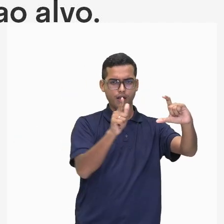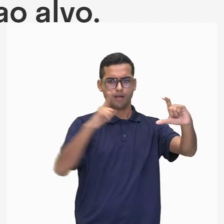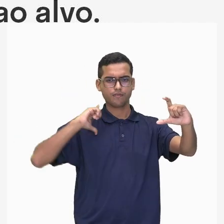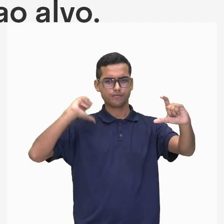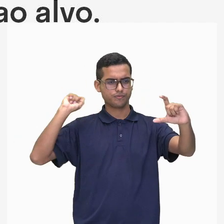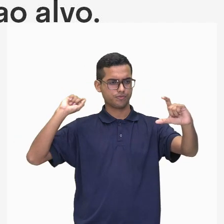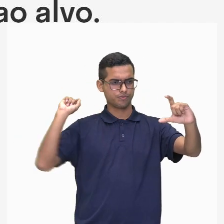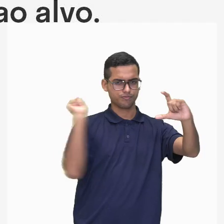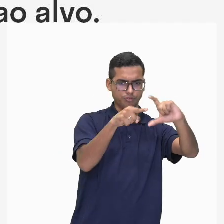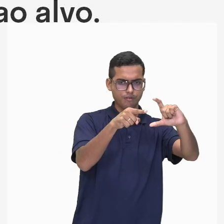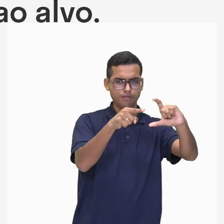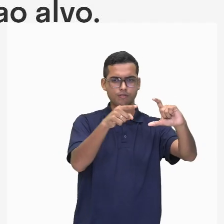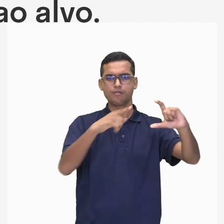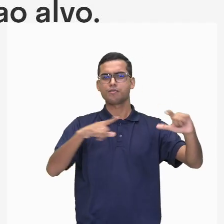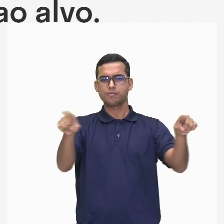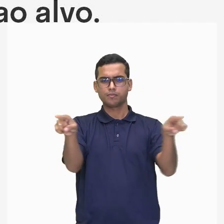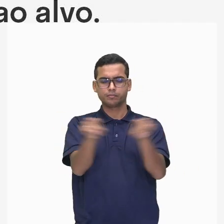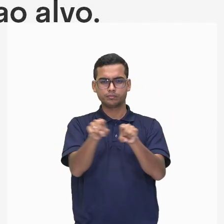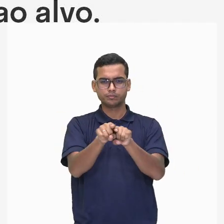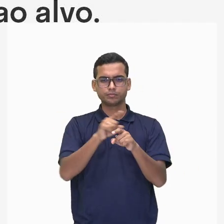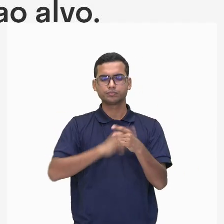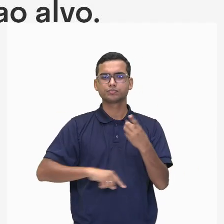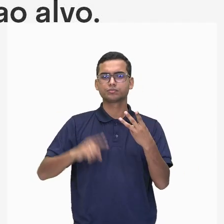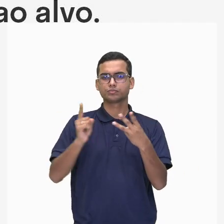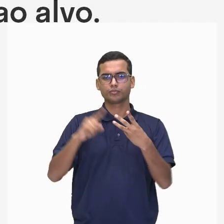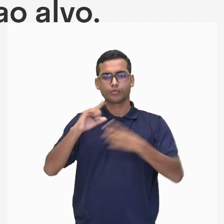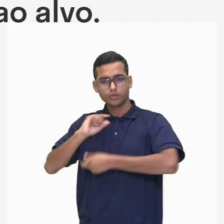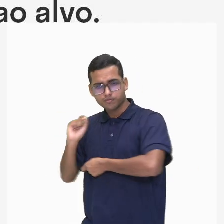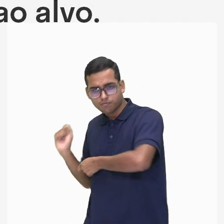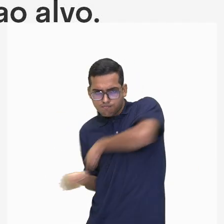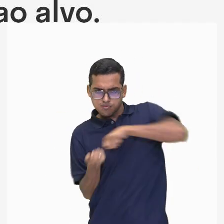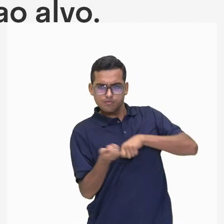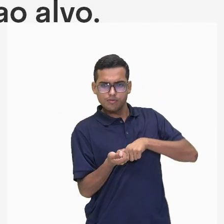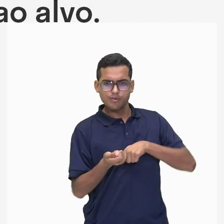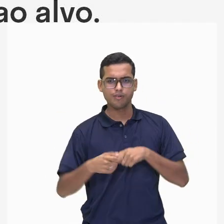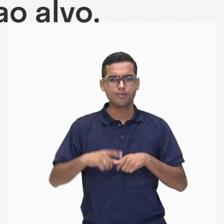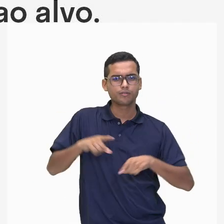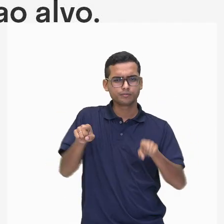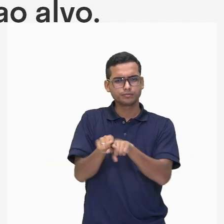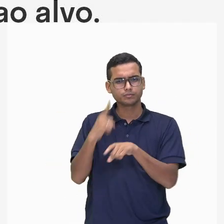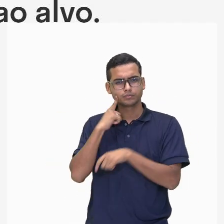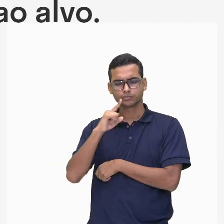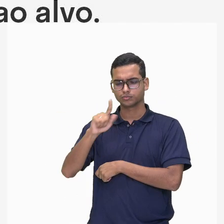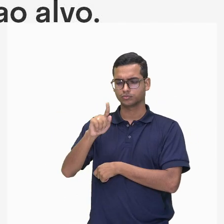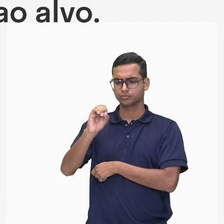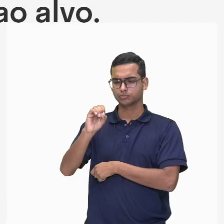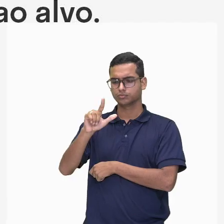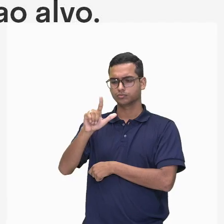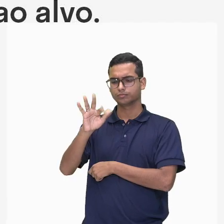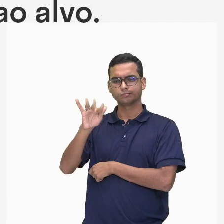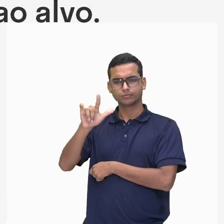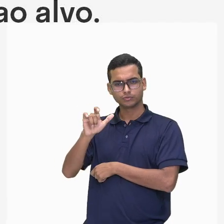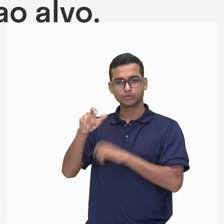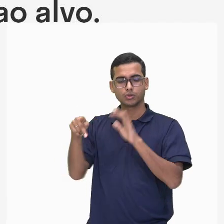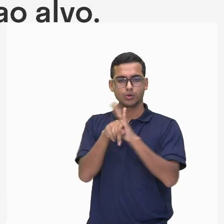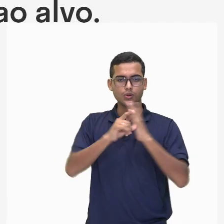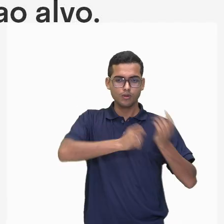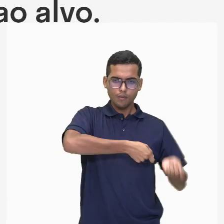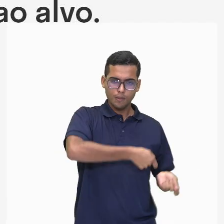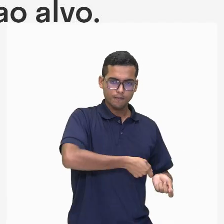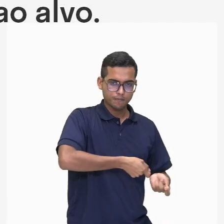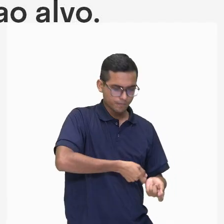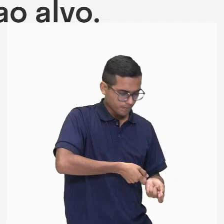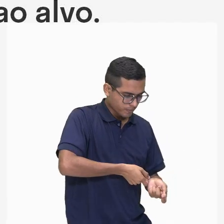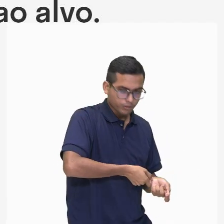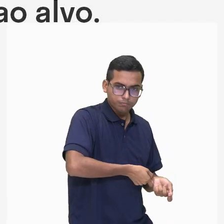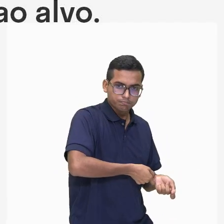aula, mas tem outros exemplos, por exemplo, o golfe. Já ouviram falar no golfe? Então, o golfe é aquele esporte que